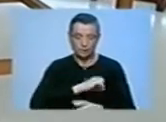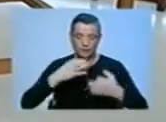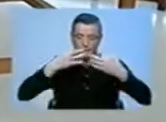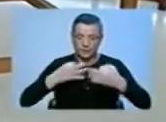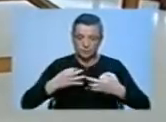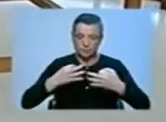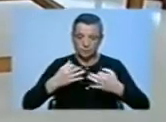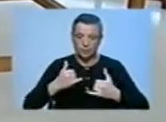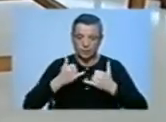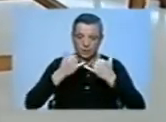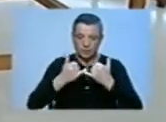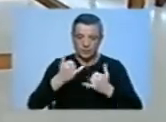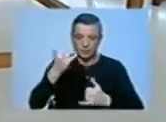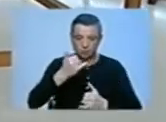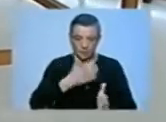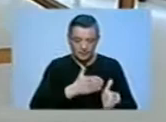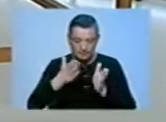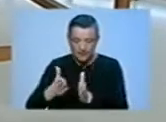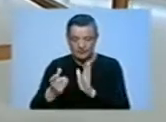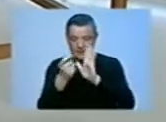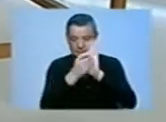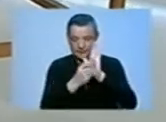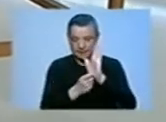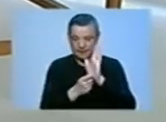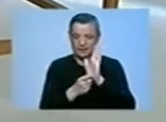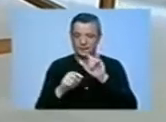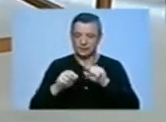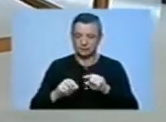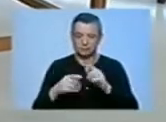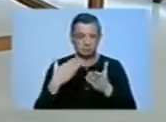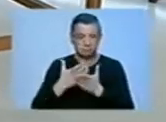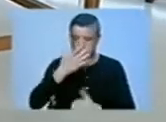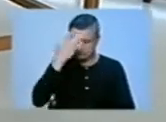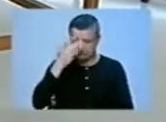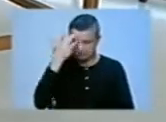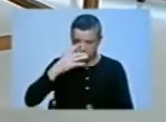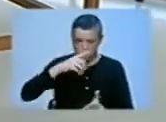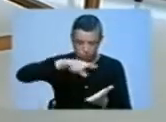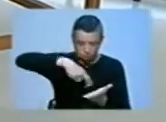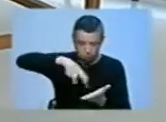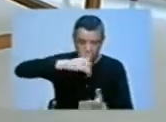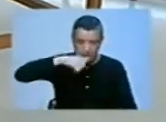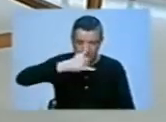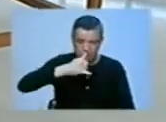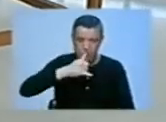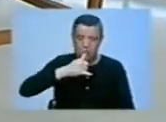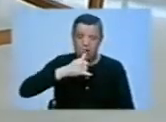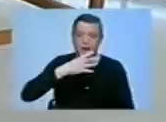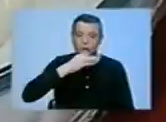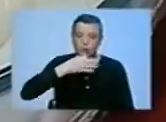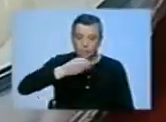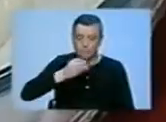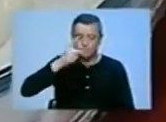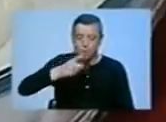passarmos a segunda parte da nossa receita tenta agora muito simples bater as natas com açúcar em pó 2 colheres sopa